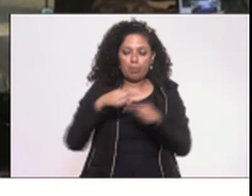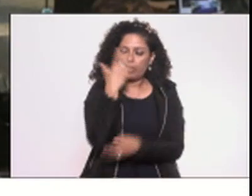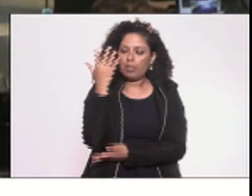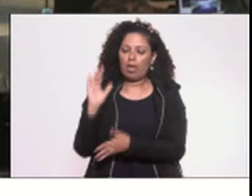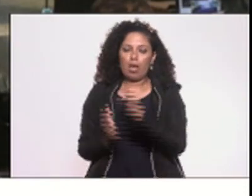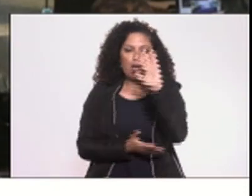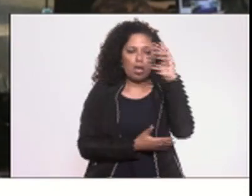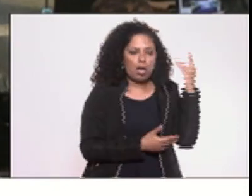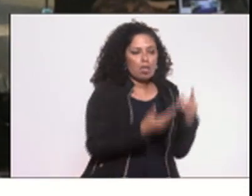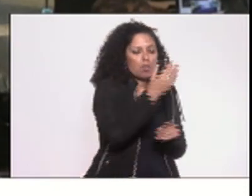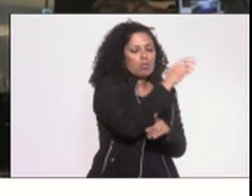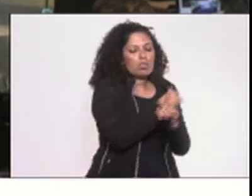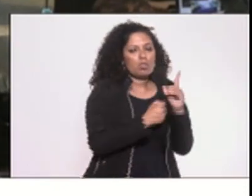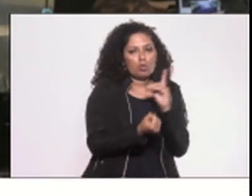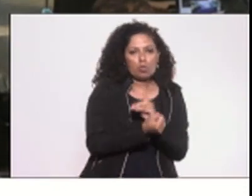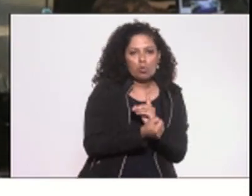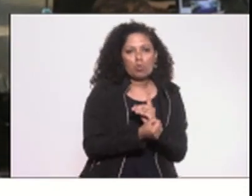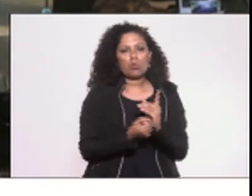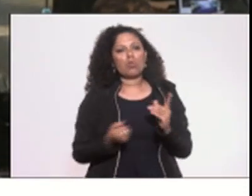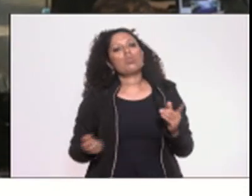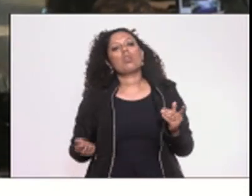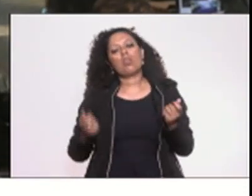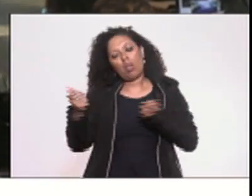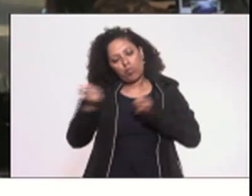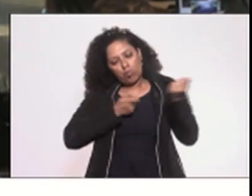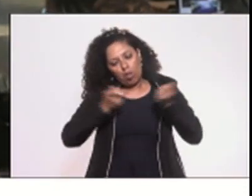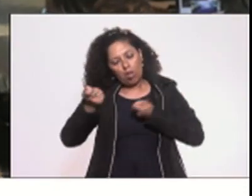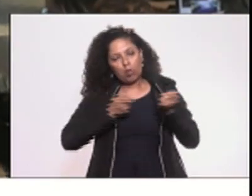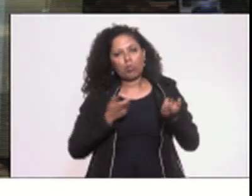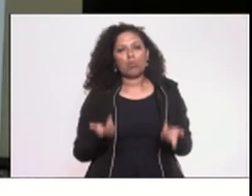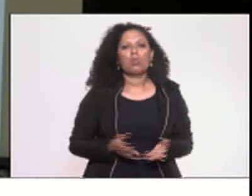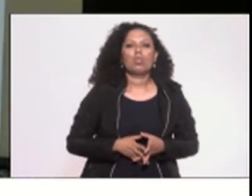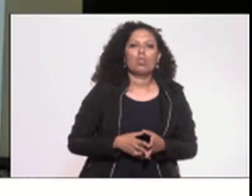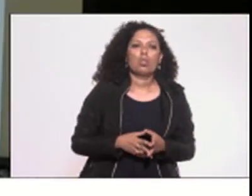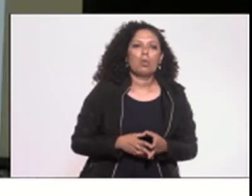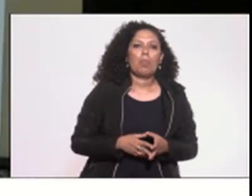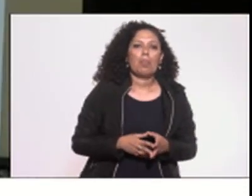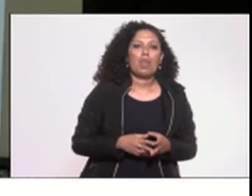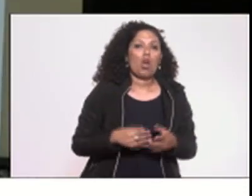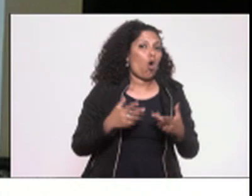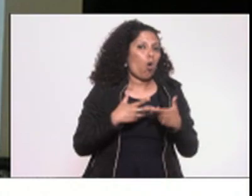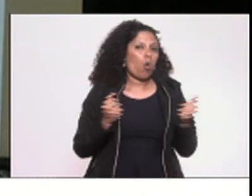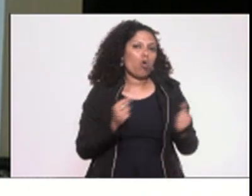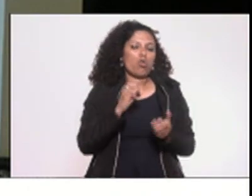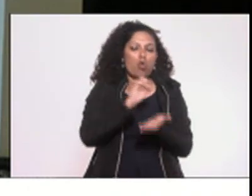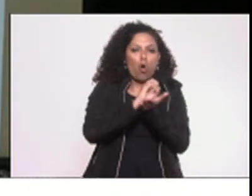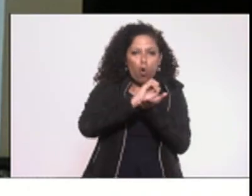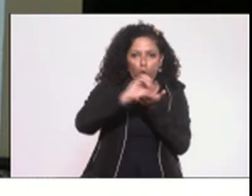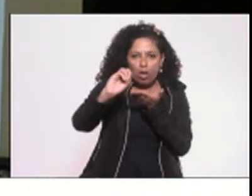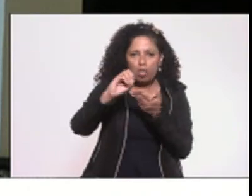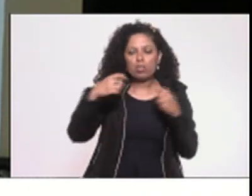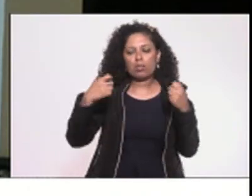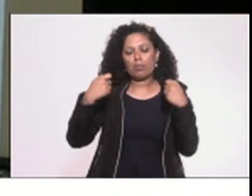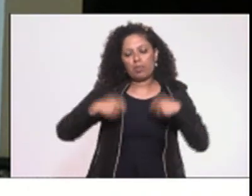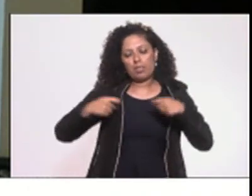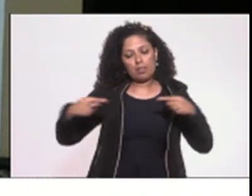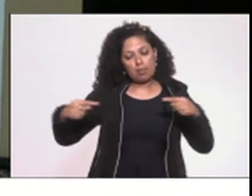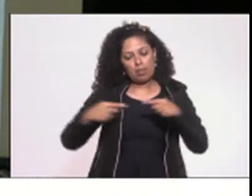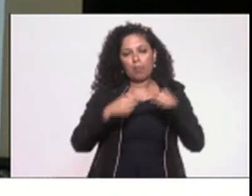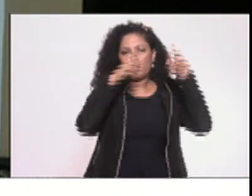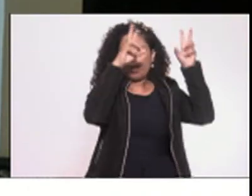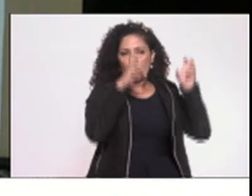ambiental. Então, o mapa diz isso para nós. Se eu quero um produto orgânico, eu preciso estar inserido dentro desse